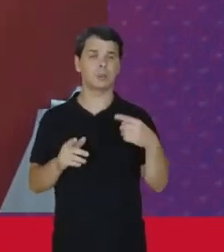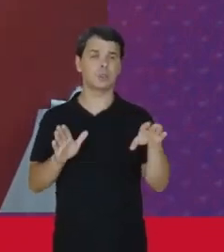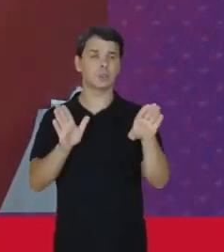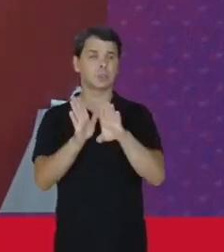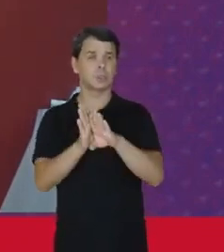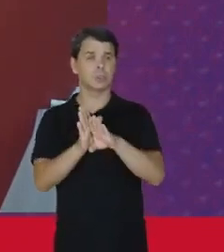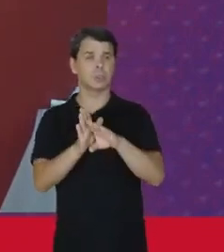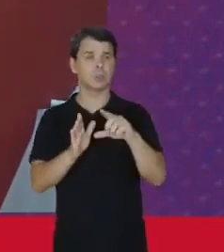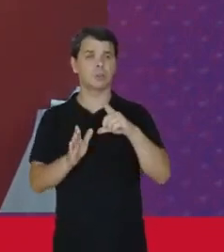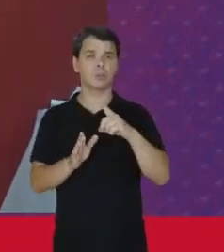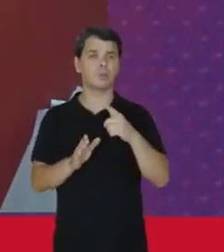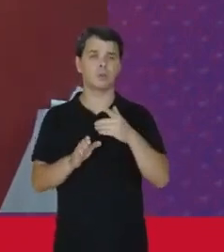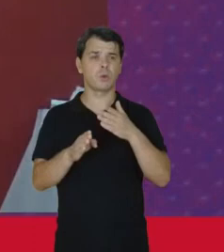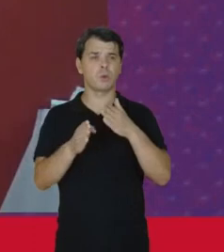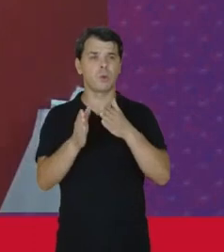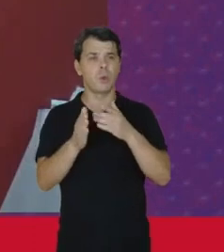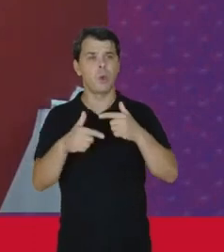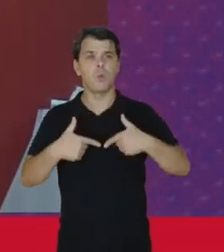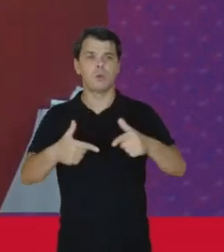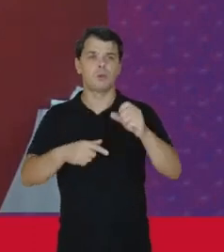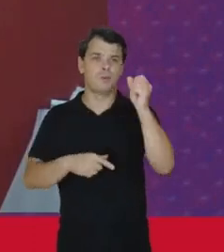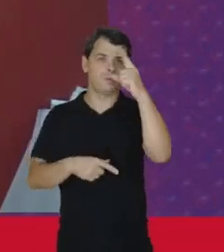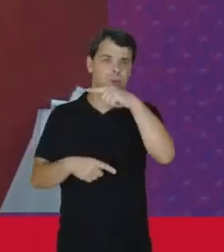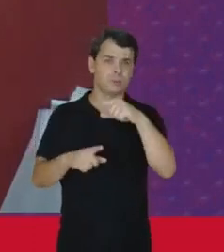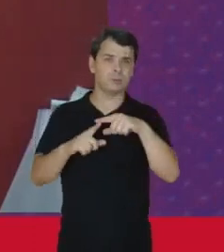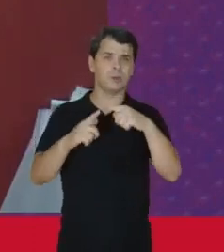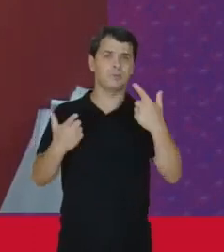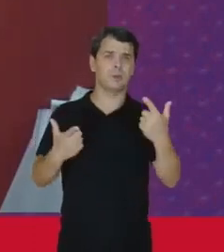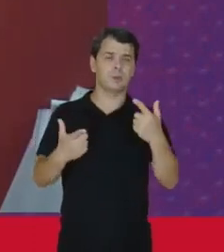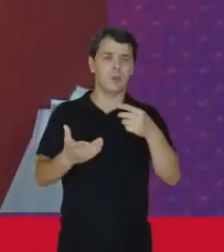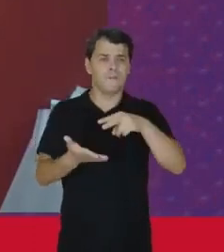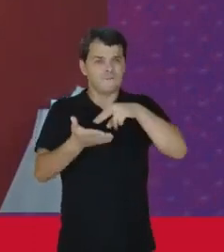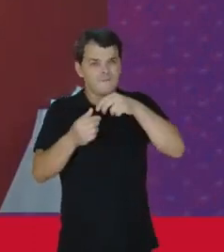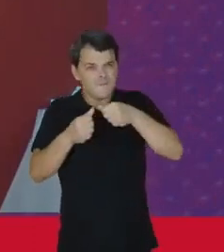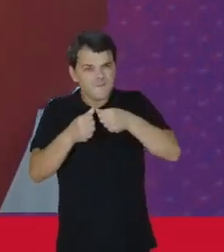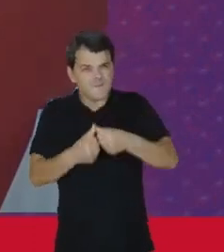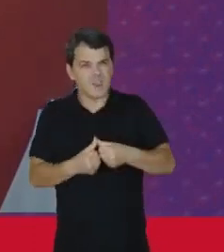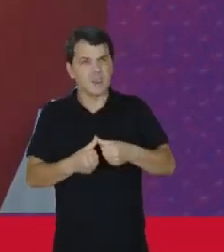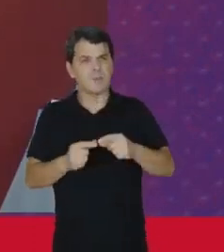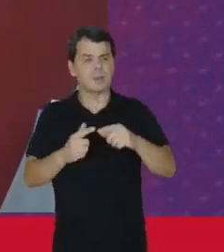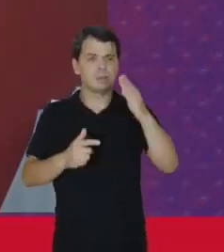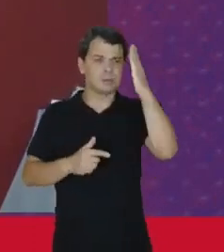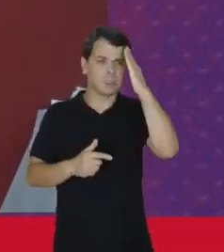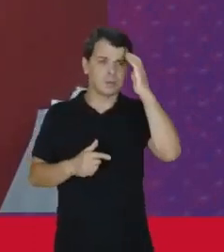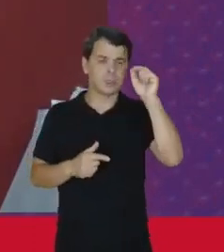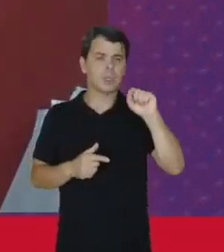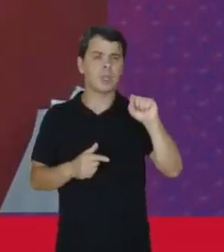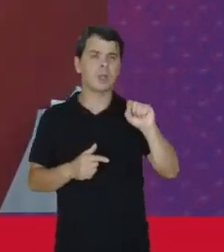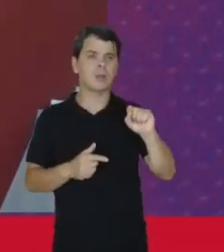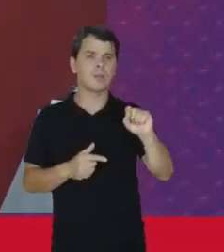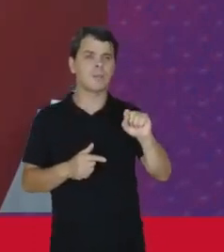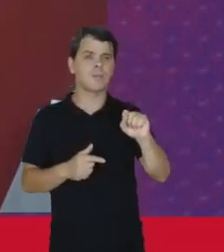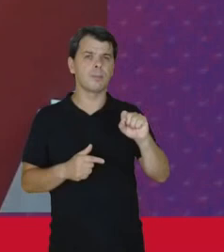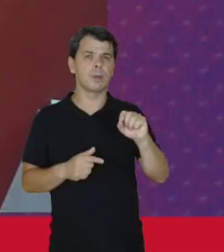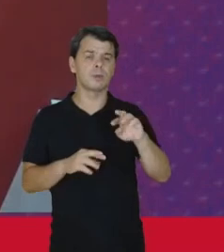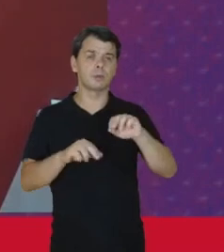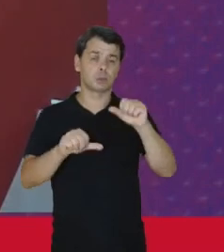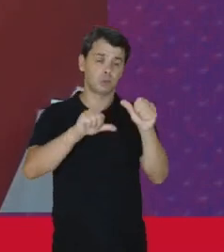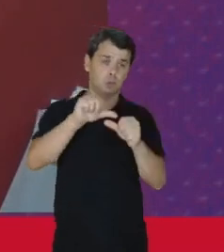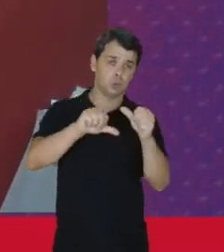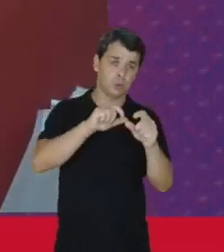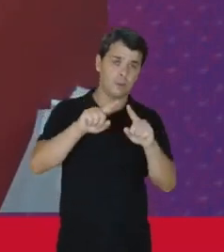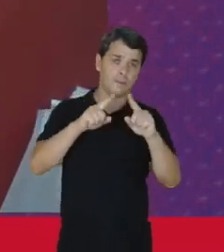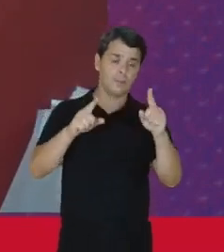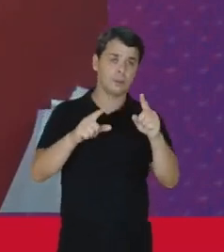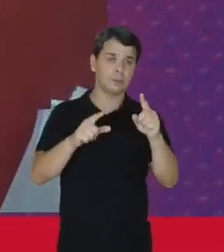chegar até aqui também não foi um caminho fácil, foi preciso ter muita firmeza, saber que esse lugar é um lugar que muda a gente,